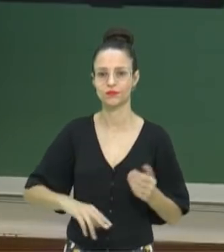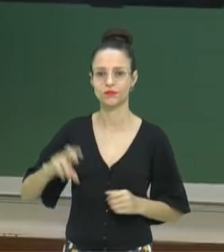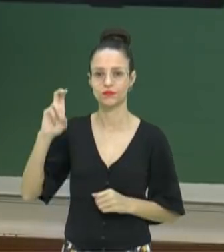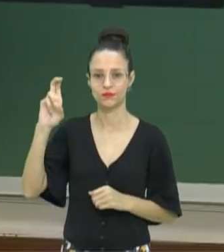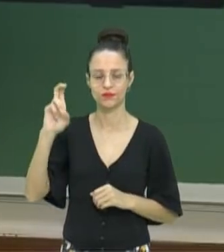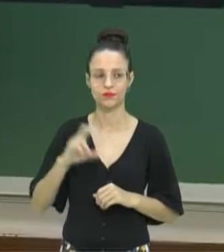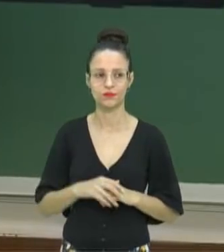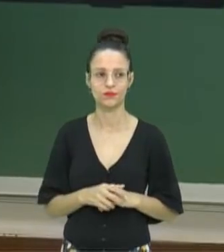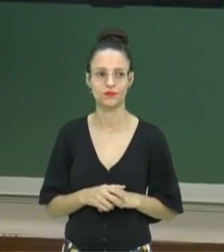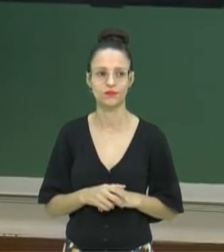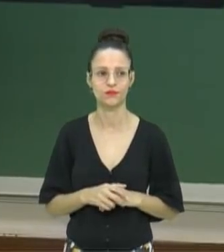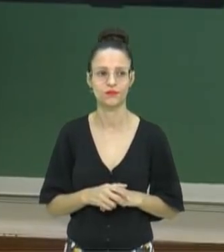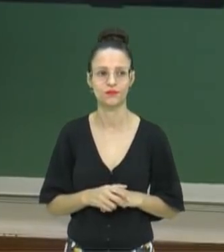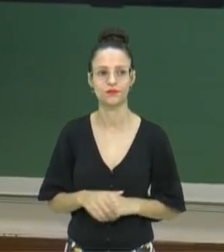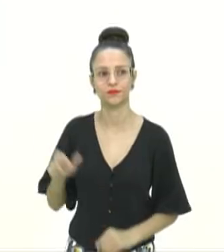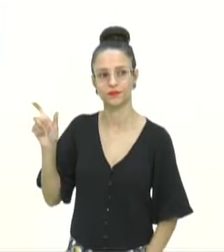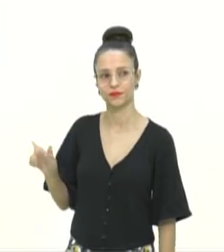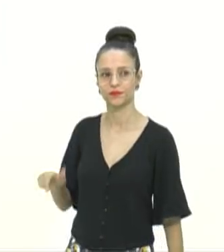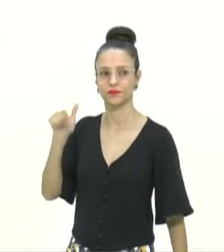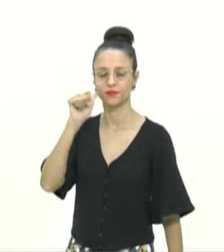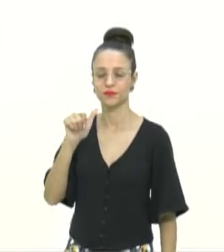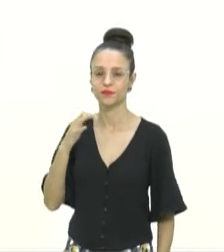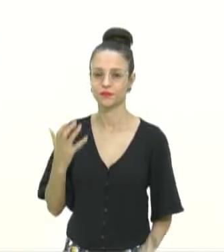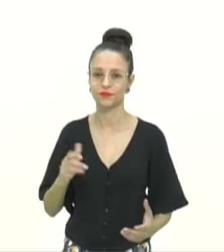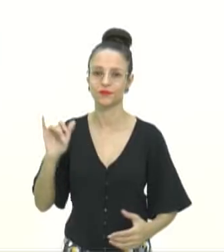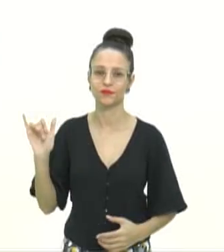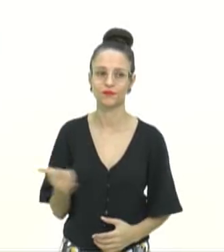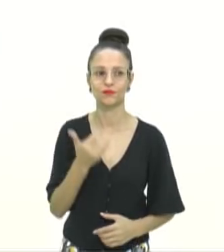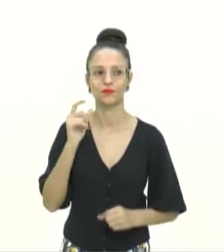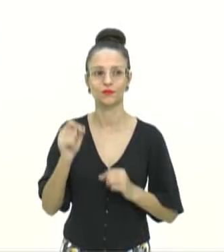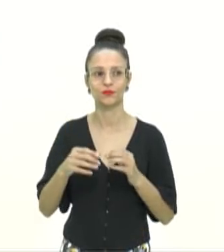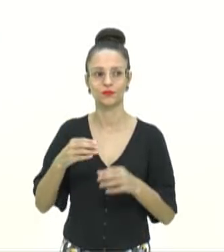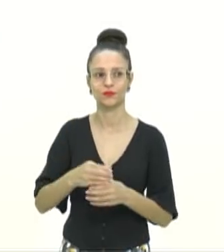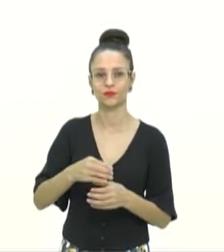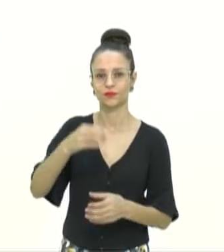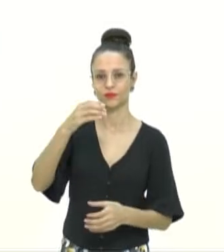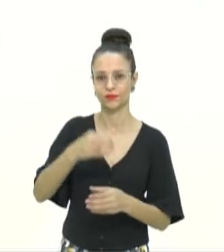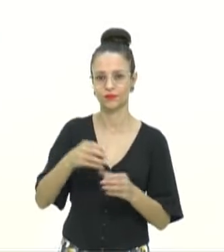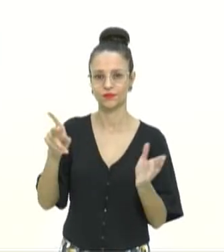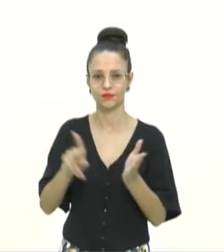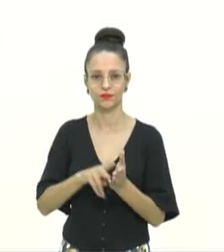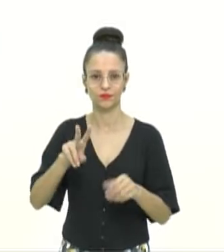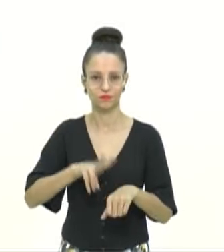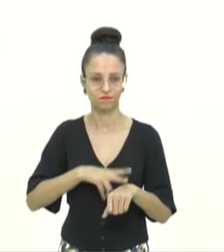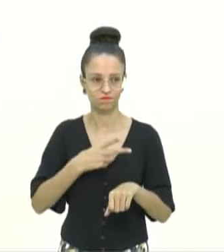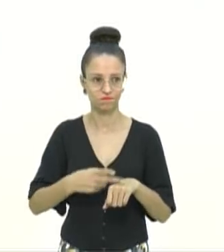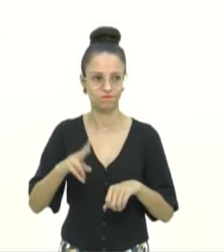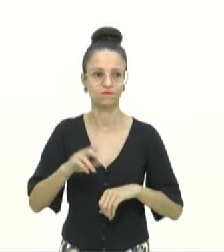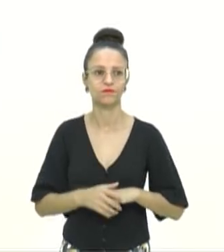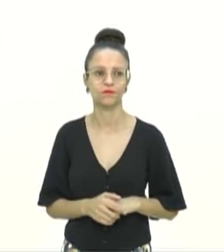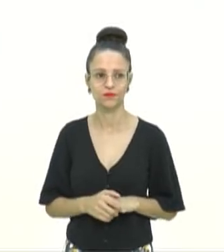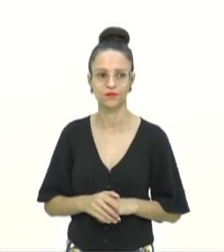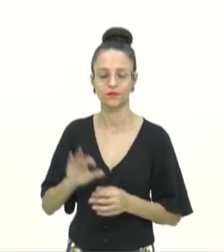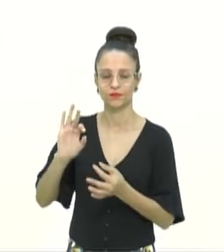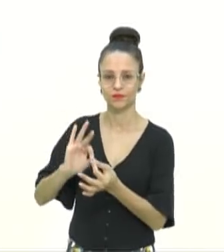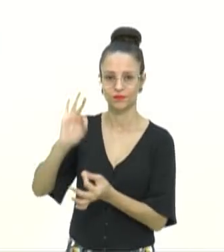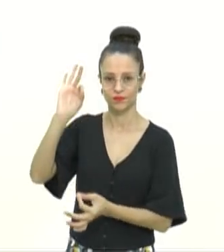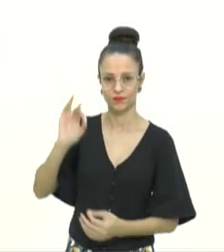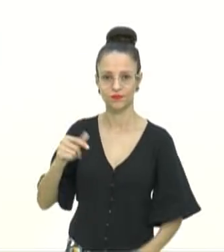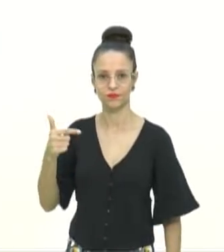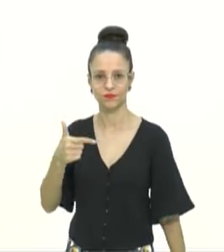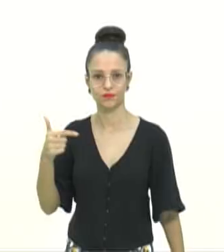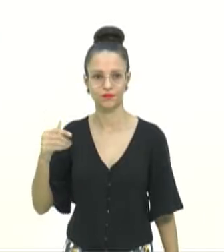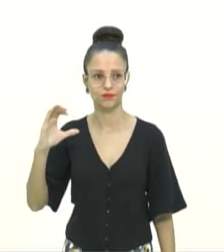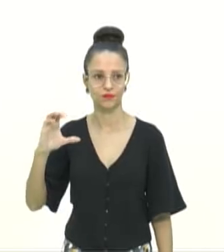Exercício 5. Vanessa quer reaproveitar uma lata de achocolatado, ok? De altura